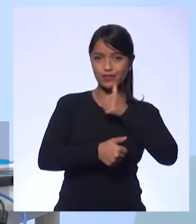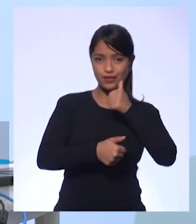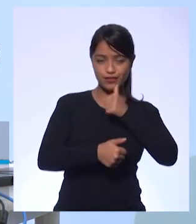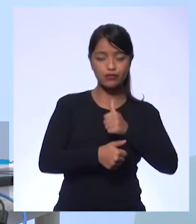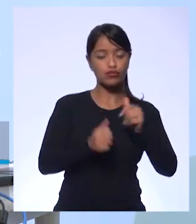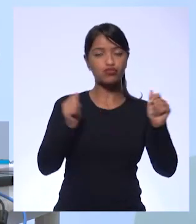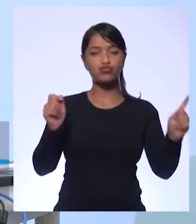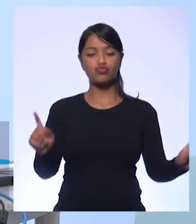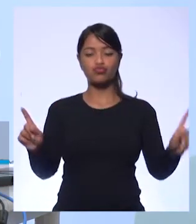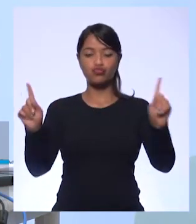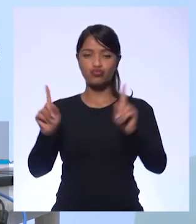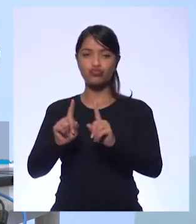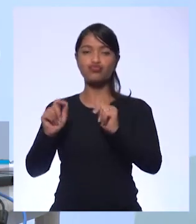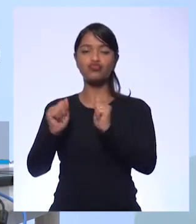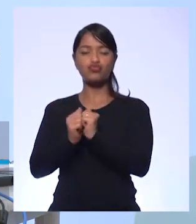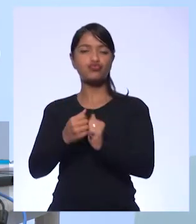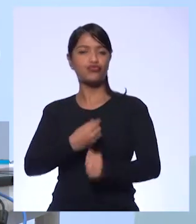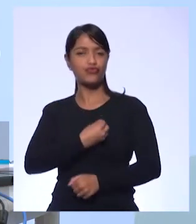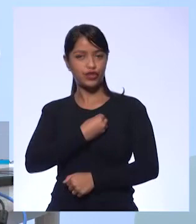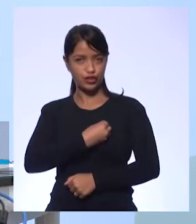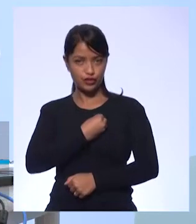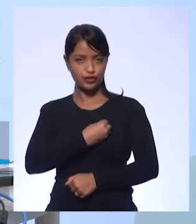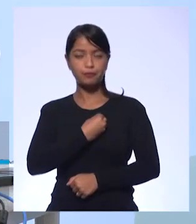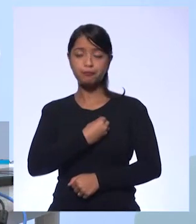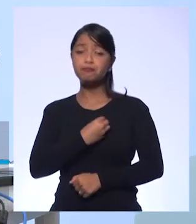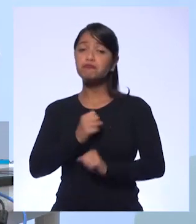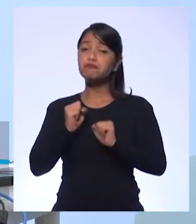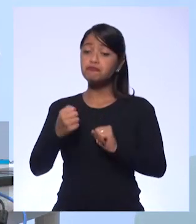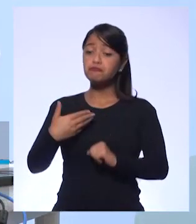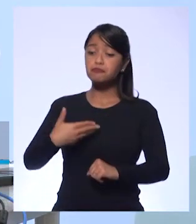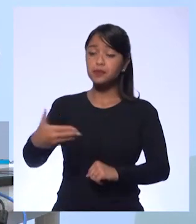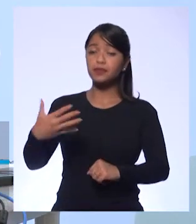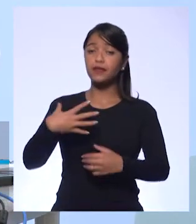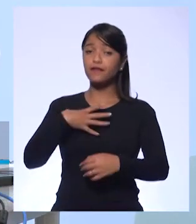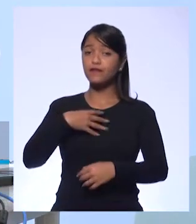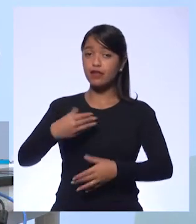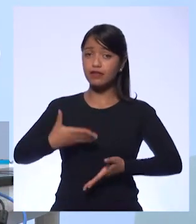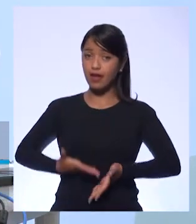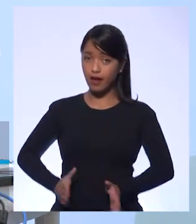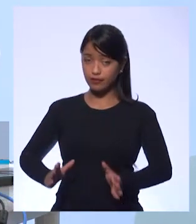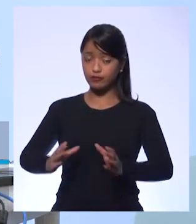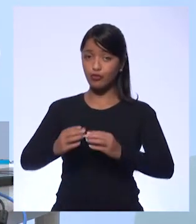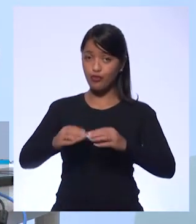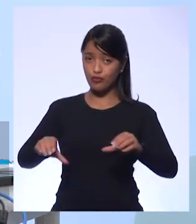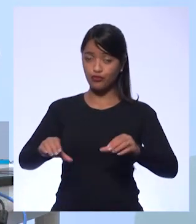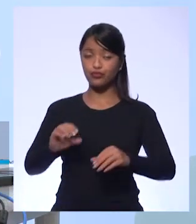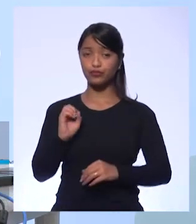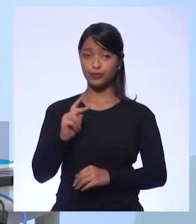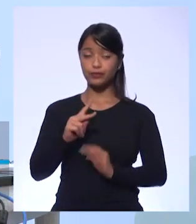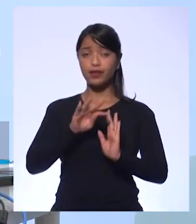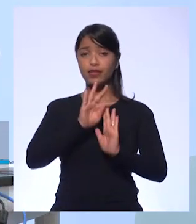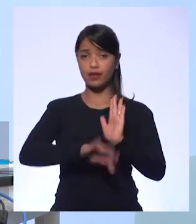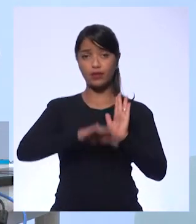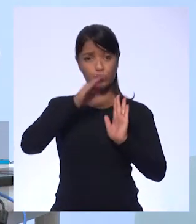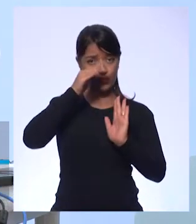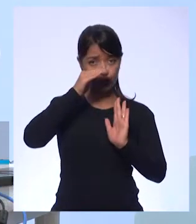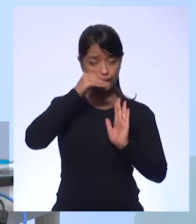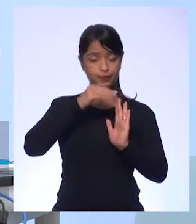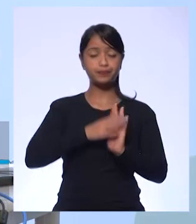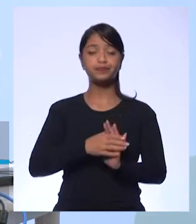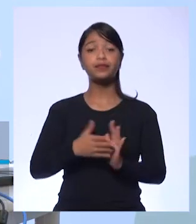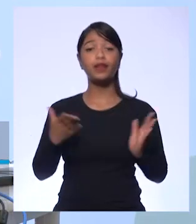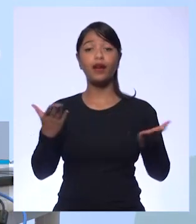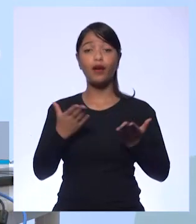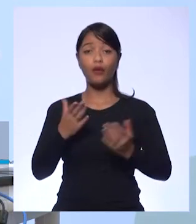aí possivelmente eles iam, né, ter ali seus filhotinhos. Ali era um texto de curiosidades, pessoal. Esse aqui é um texto um pouquinho